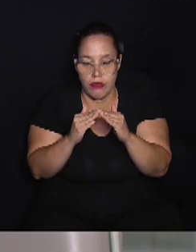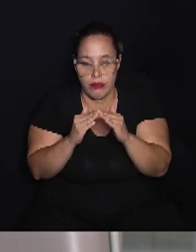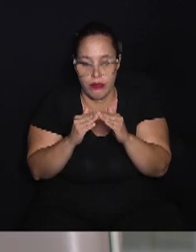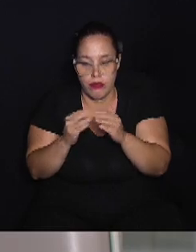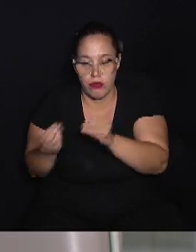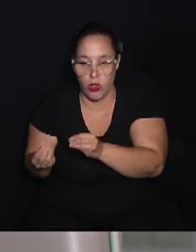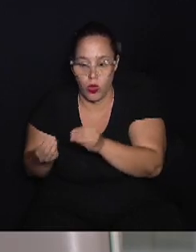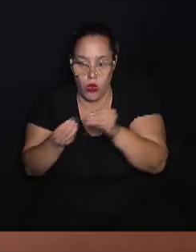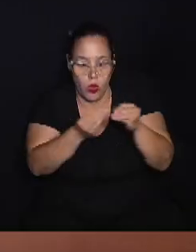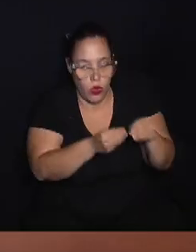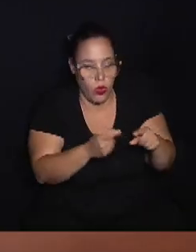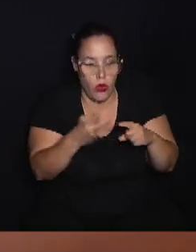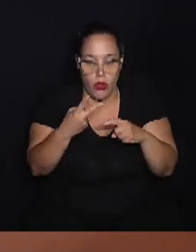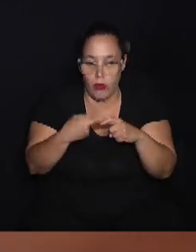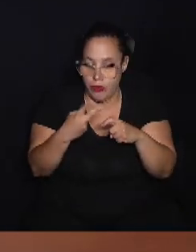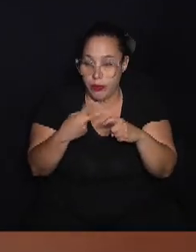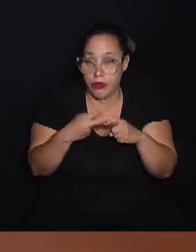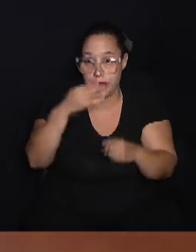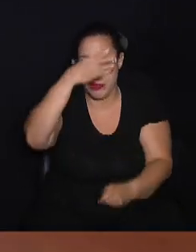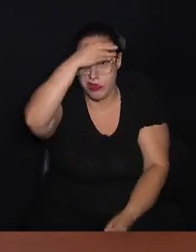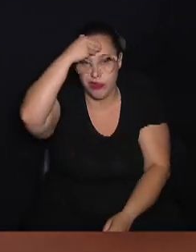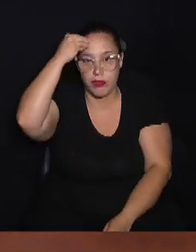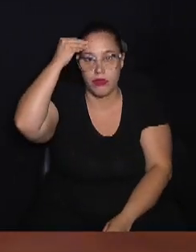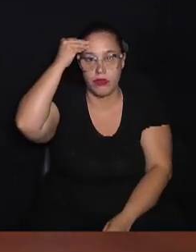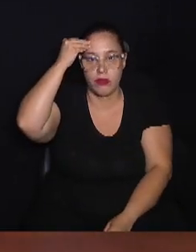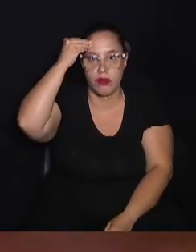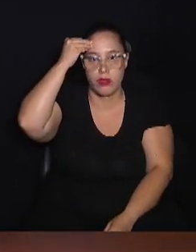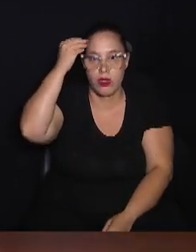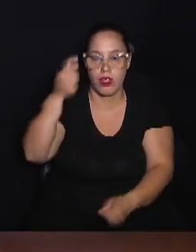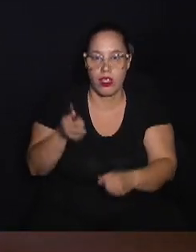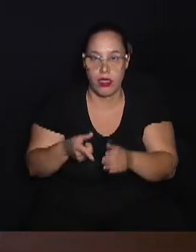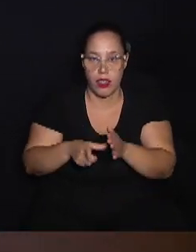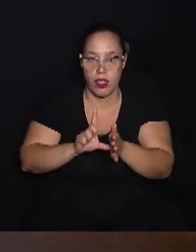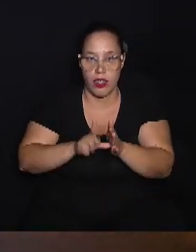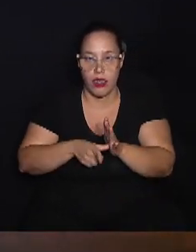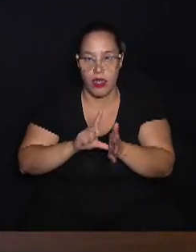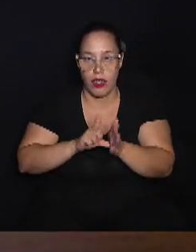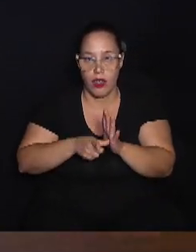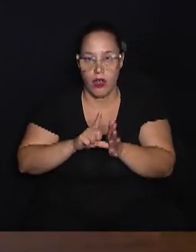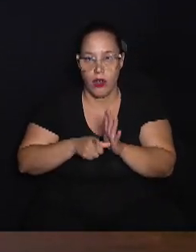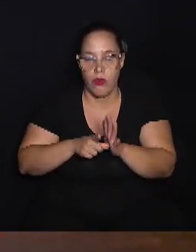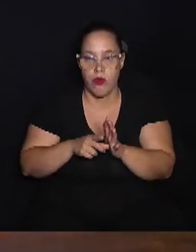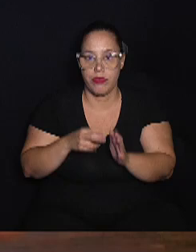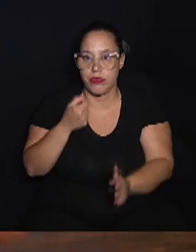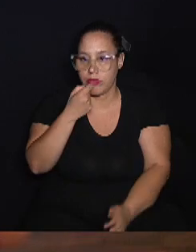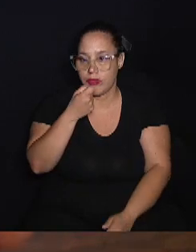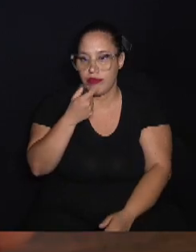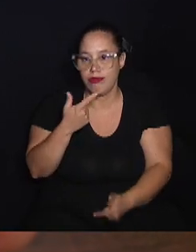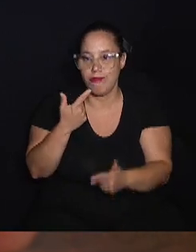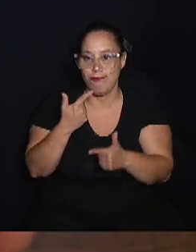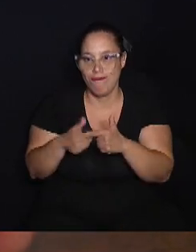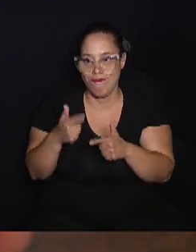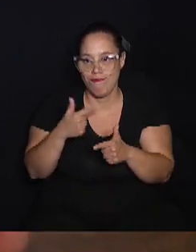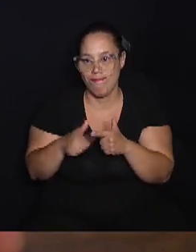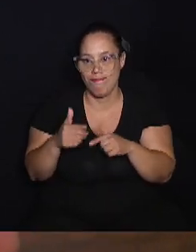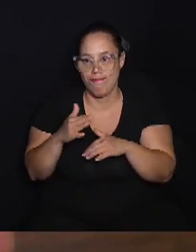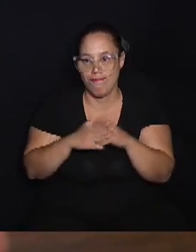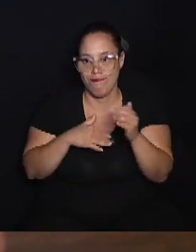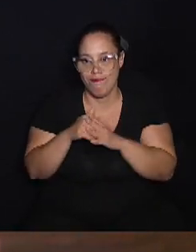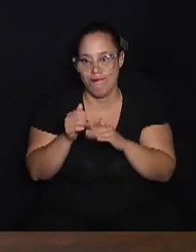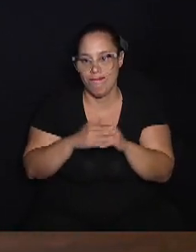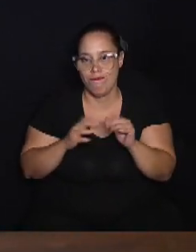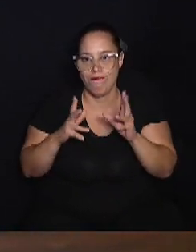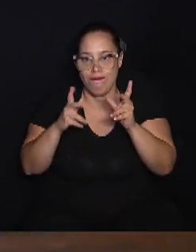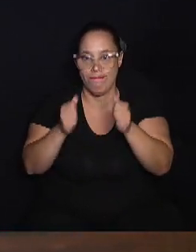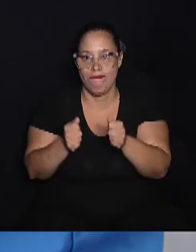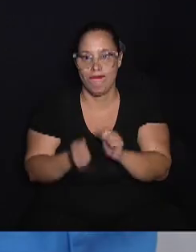trazer pro médico veterinário esquecer ou até mesmo atrasar a hora de tomar os remédios pode atrapalhar o tratamento de modo geral sem